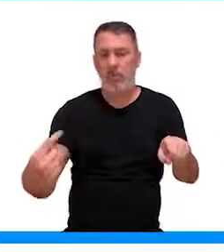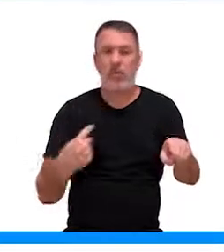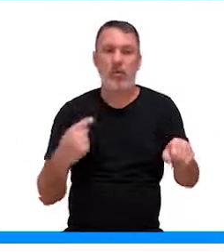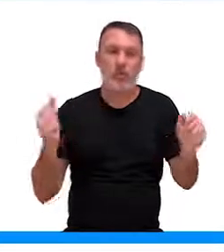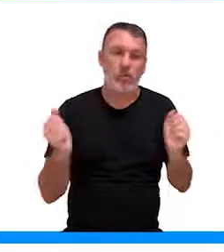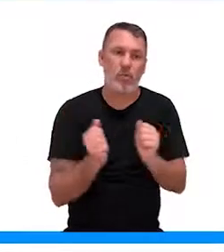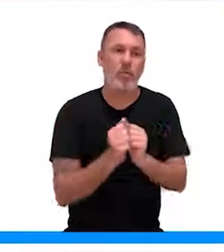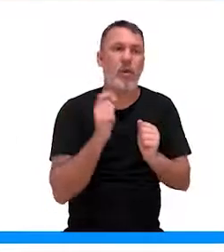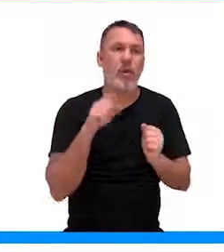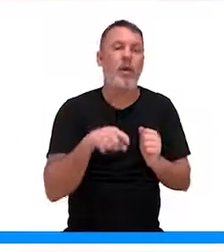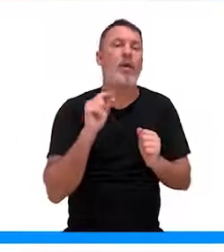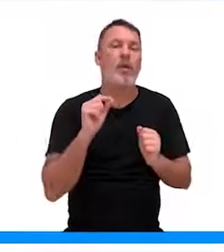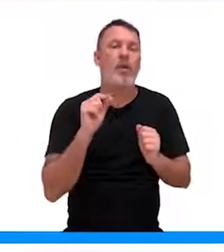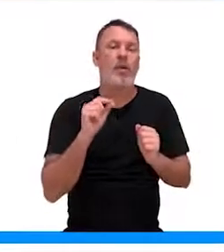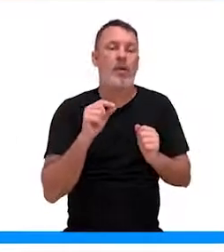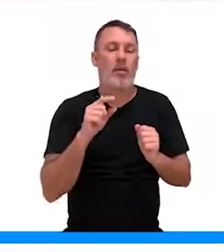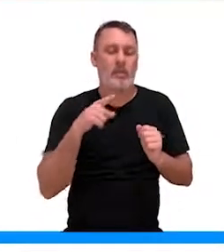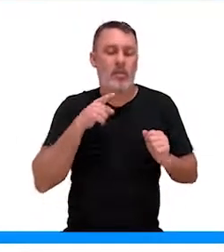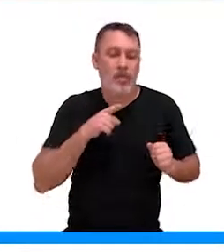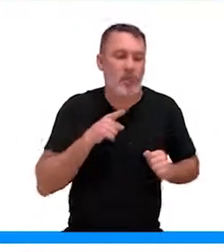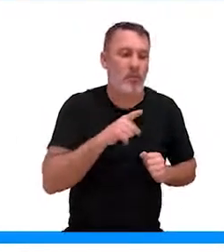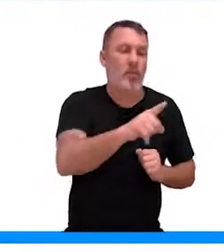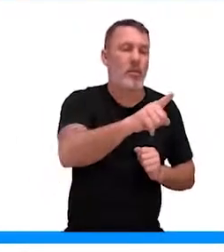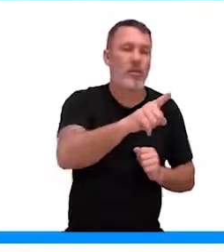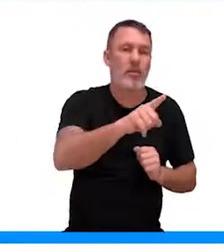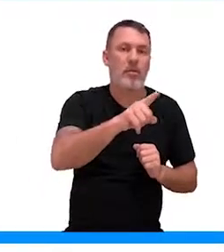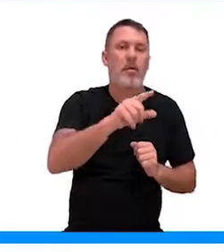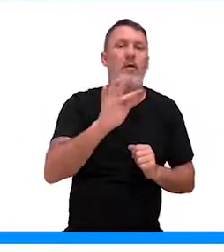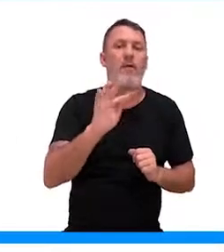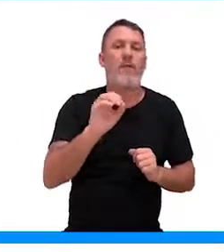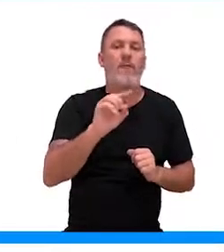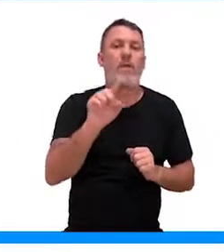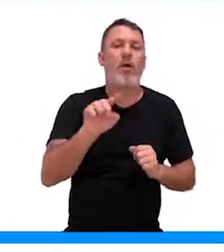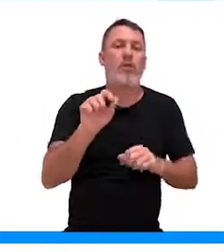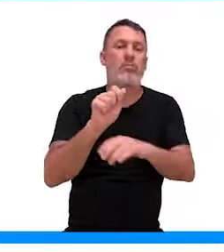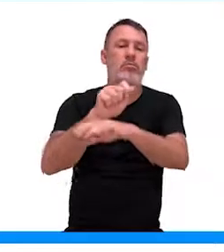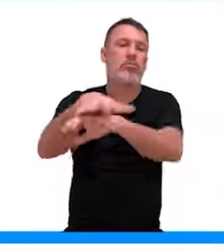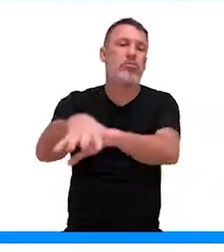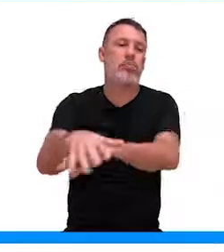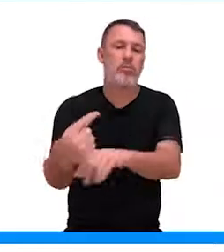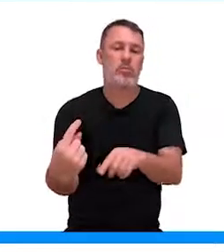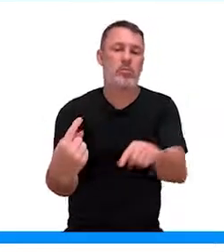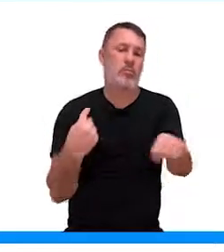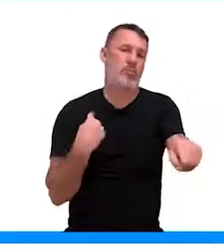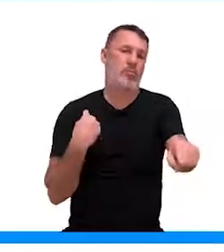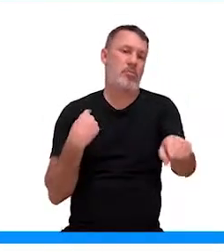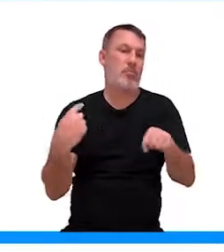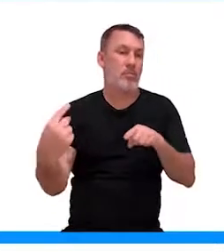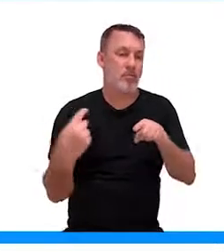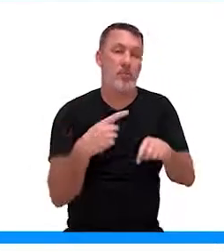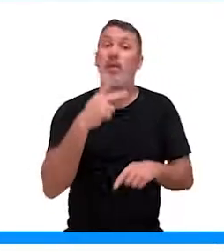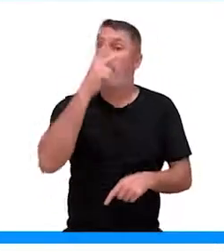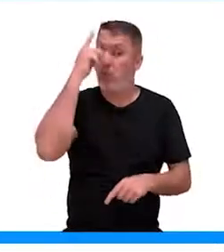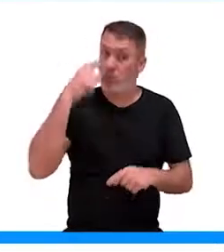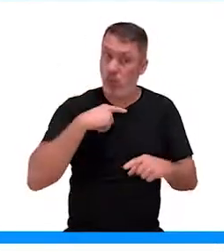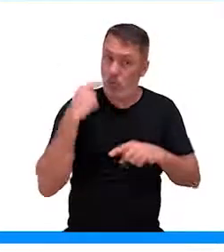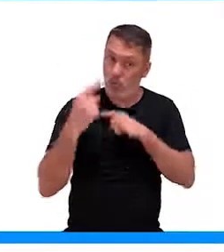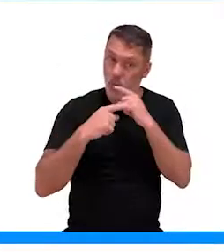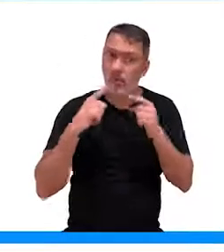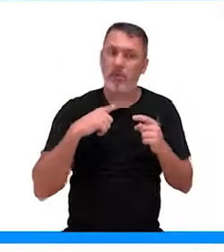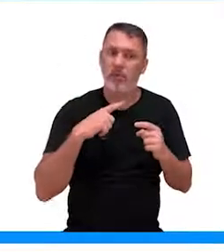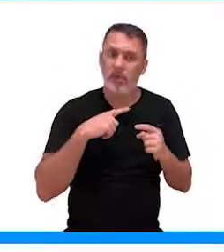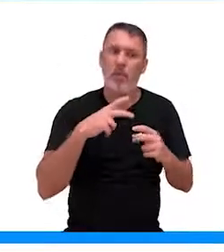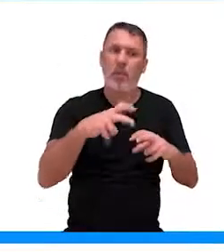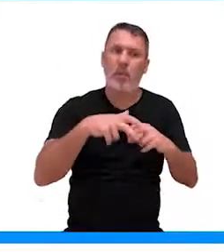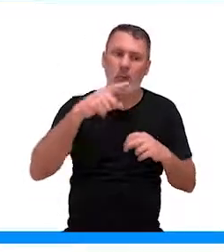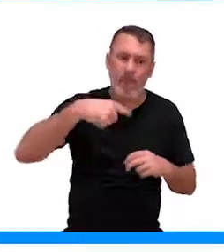seja, do sentido da nascente para a foz. Tudo bem? Isso aqui é uma dúvida que muitos têm até hoje. Vale a